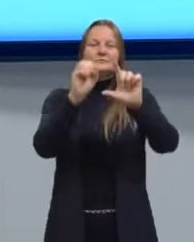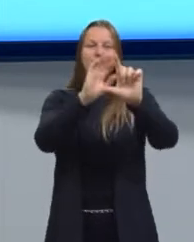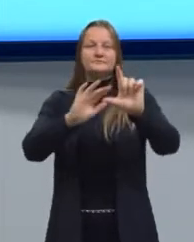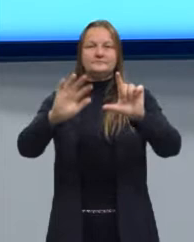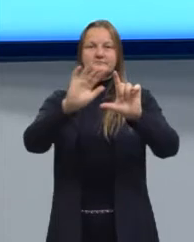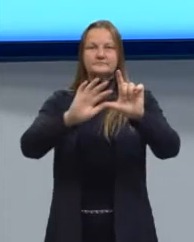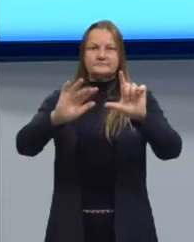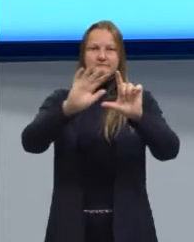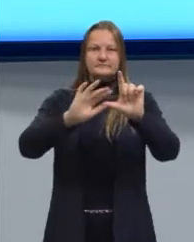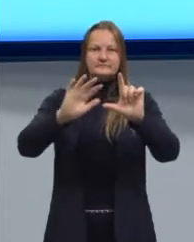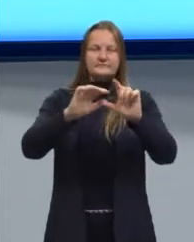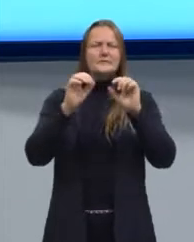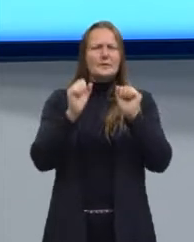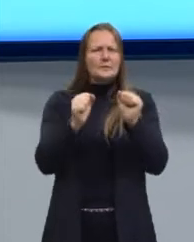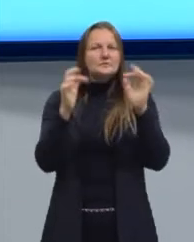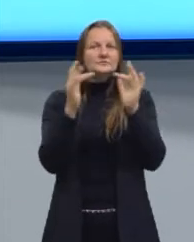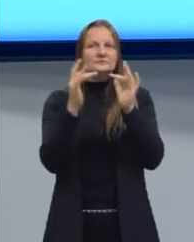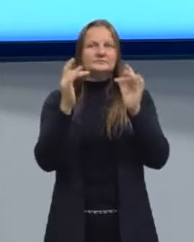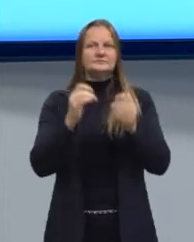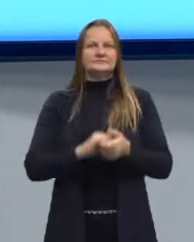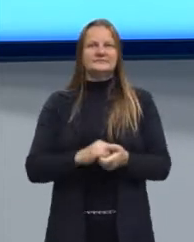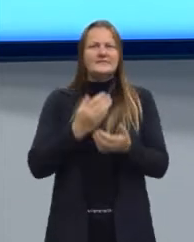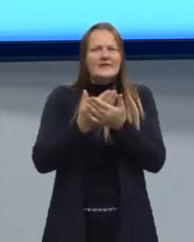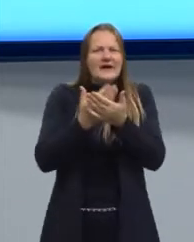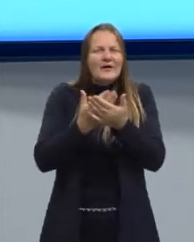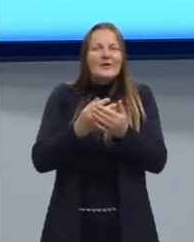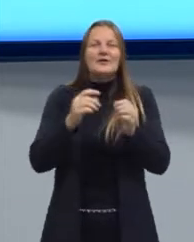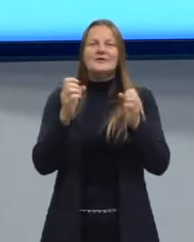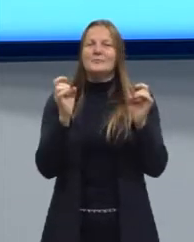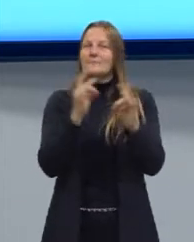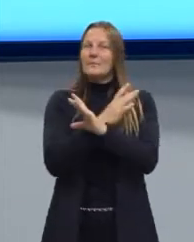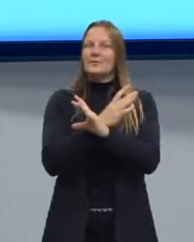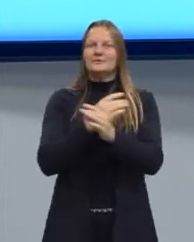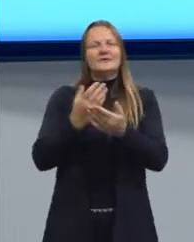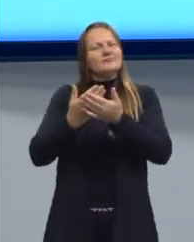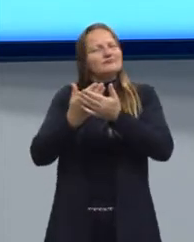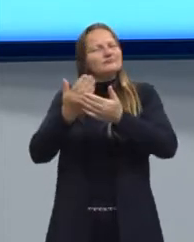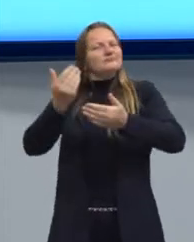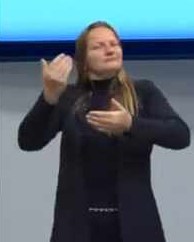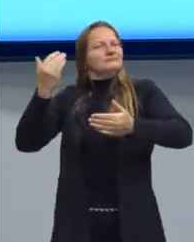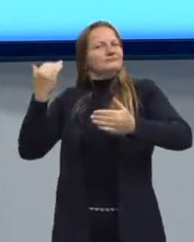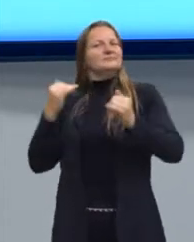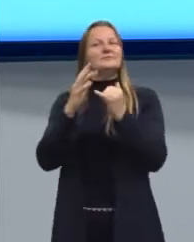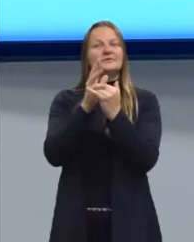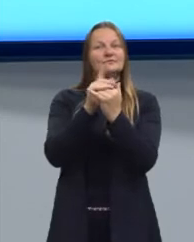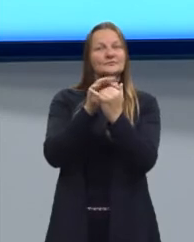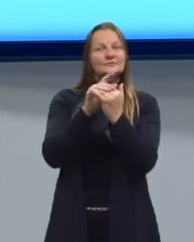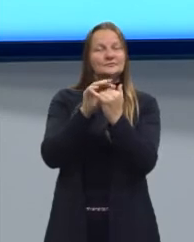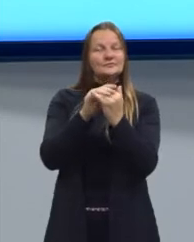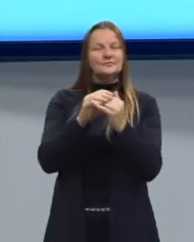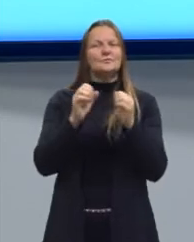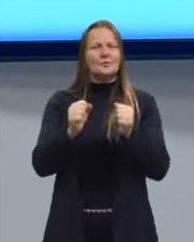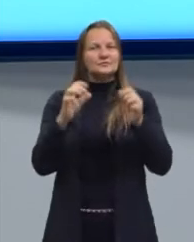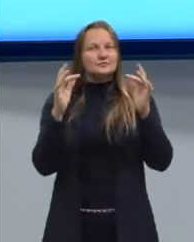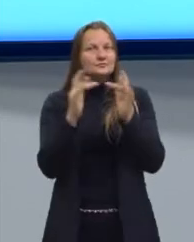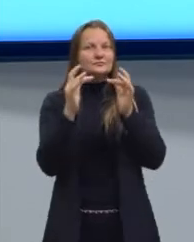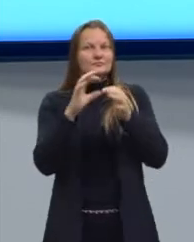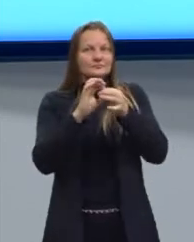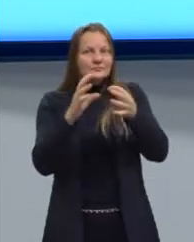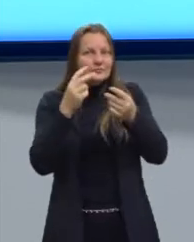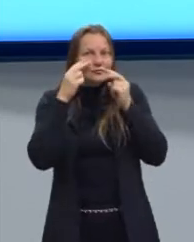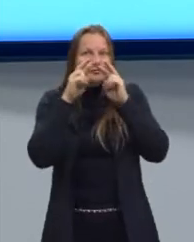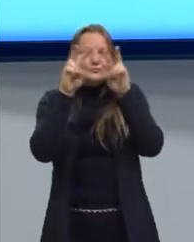onde vocês acessam as aulas que já foram transmitidas já estão disponíveis lá no YouTube para